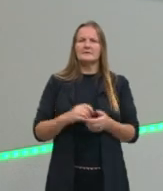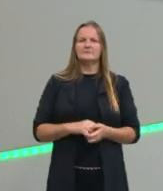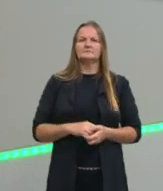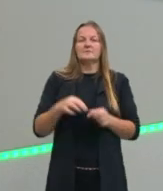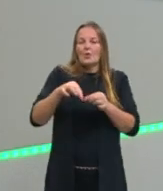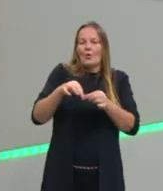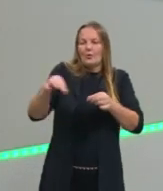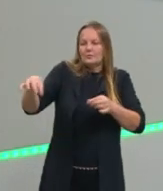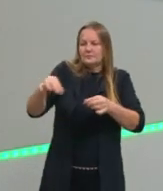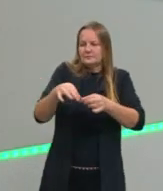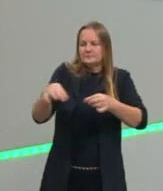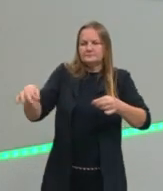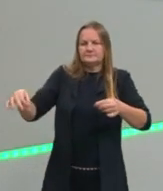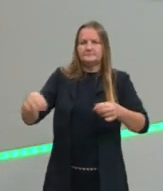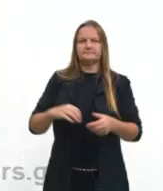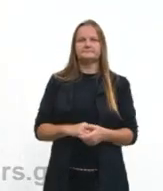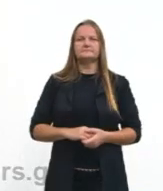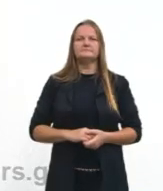comprimento